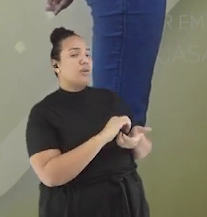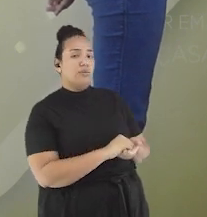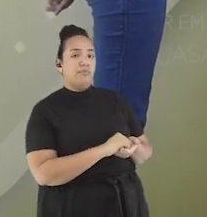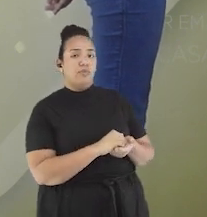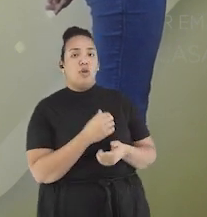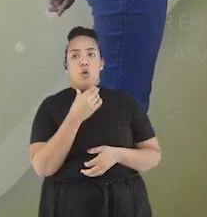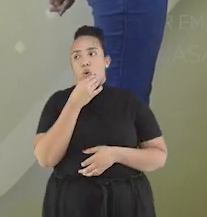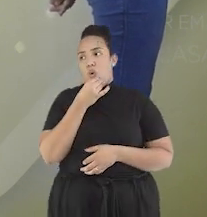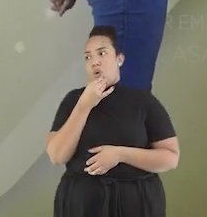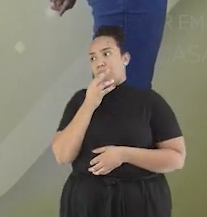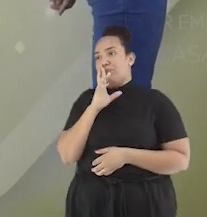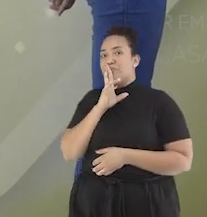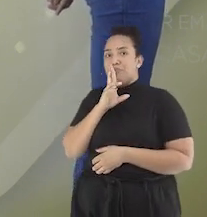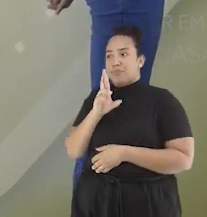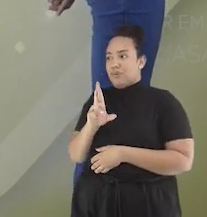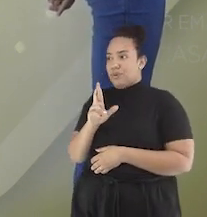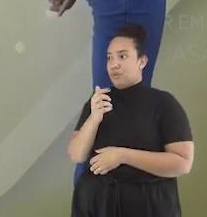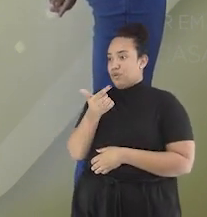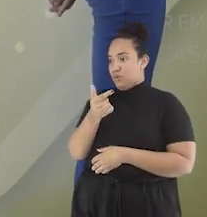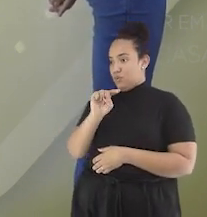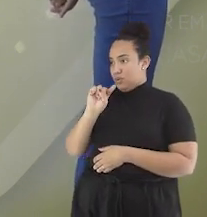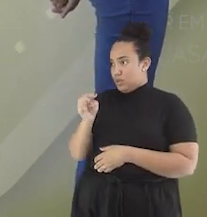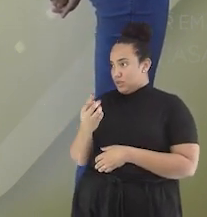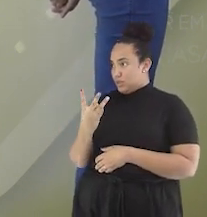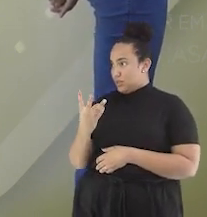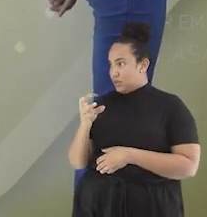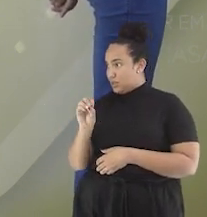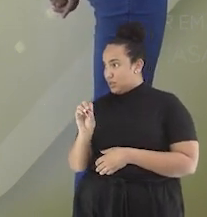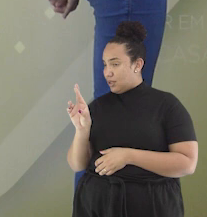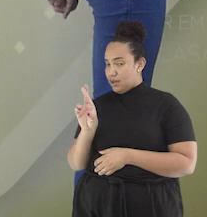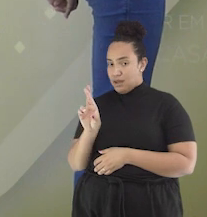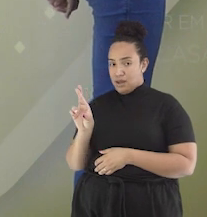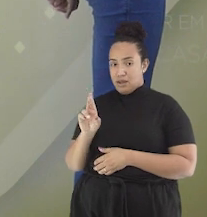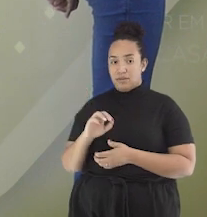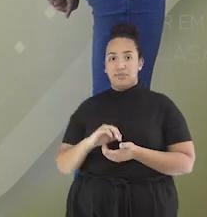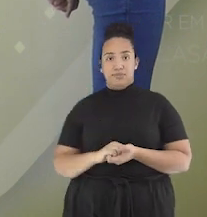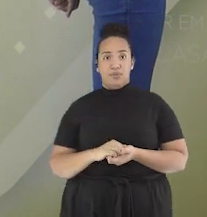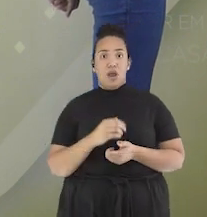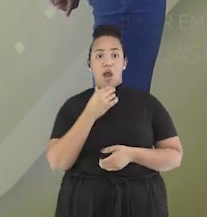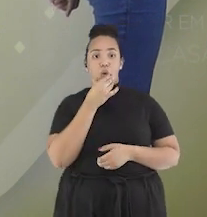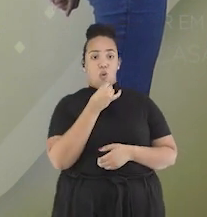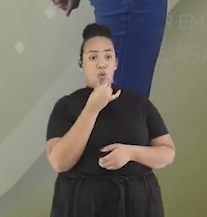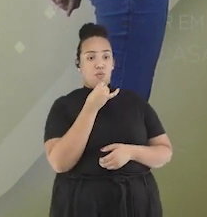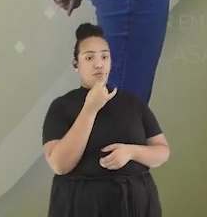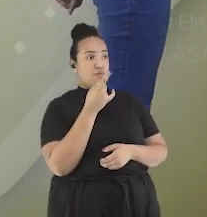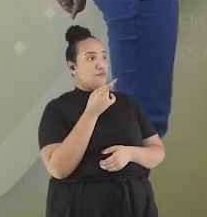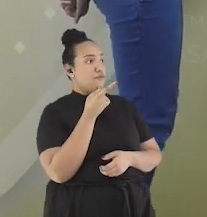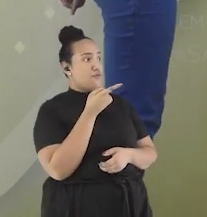cobrador responde educadamente. São 2,30, garoto. Então, o Juquinho fala alto.